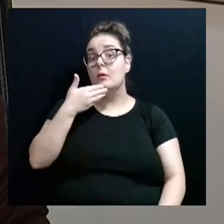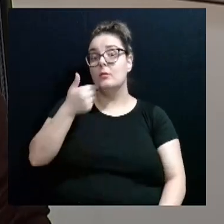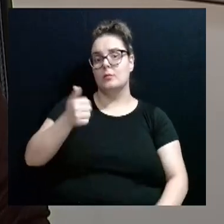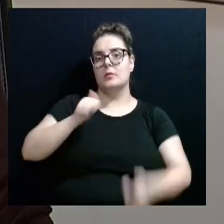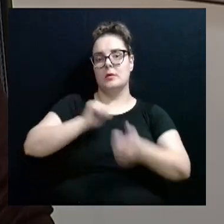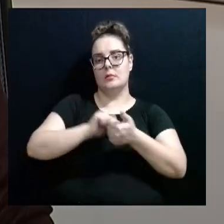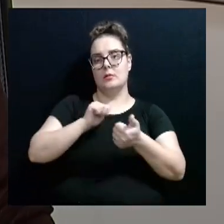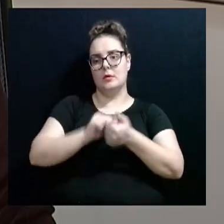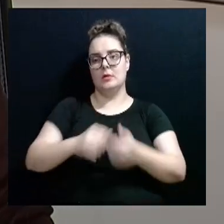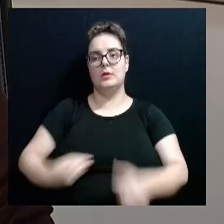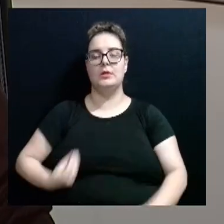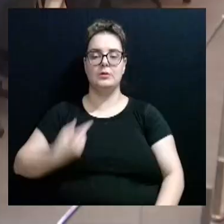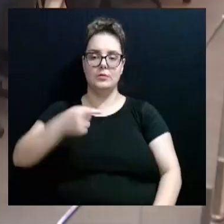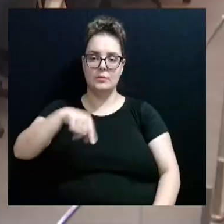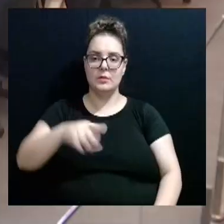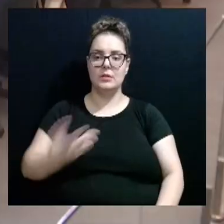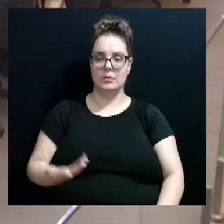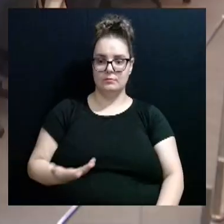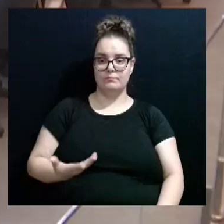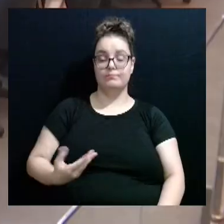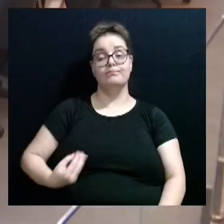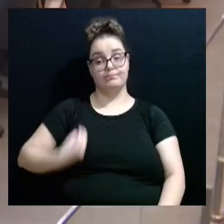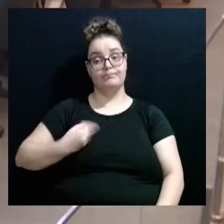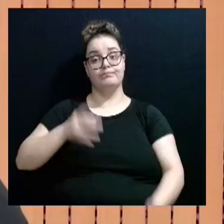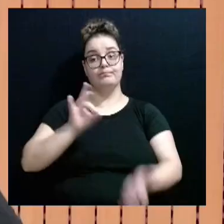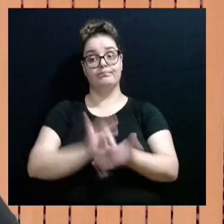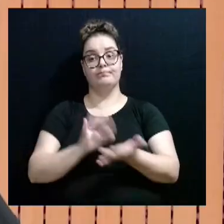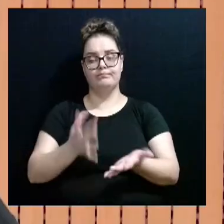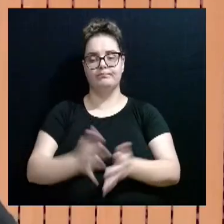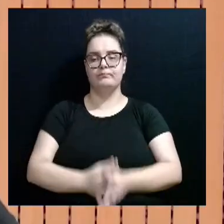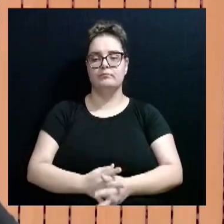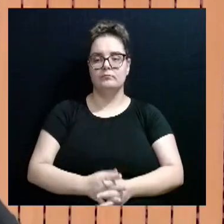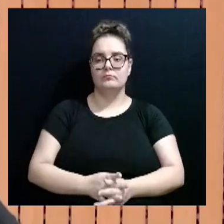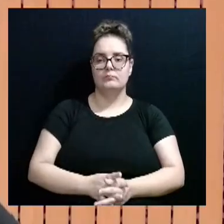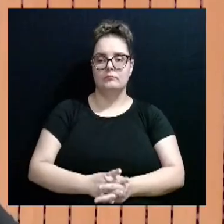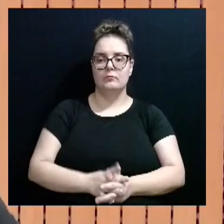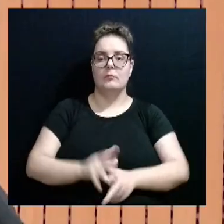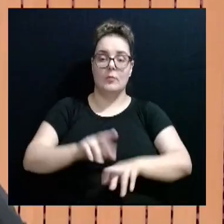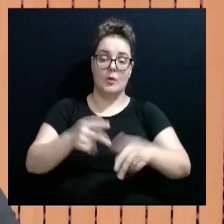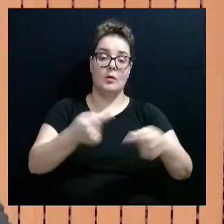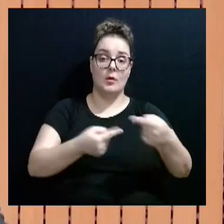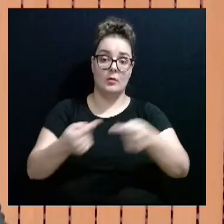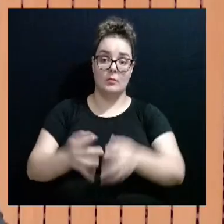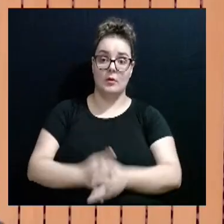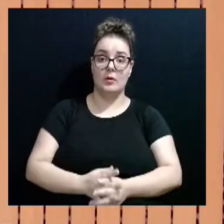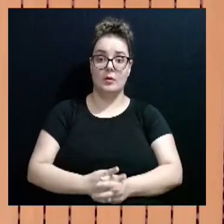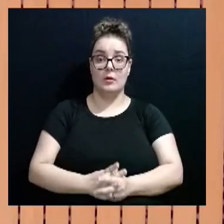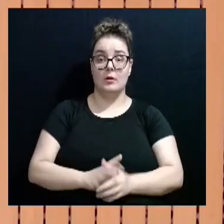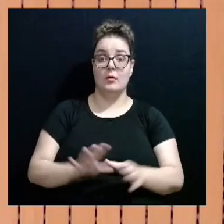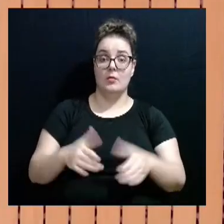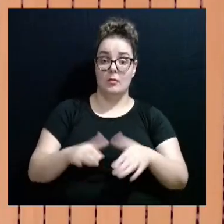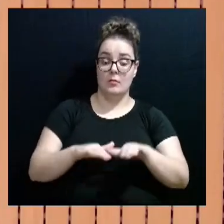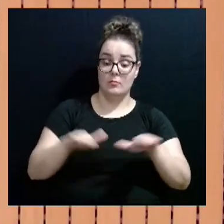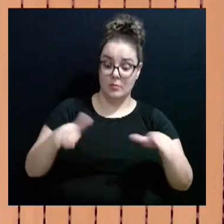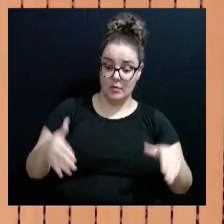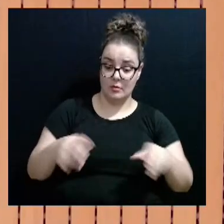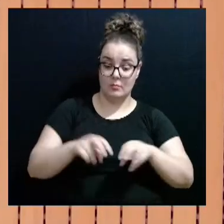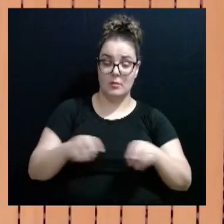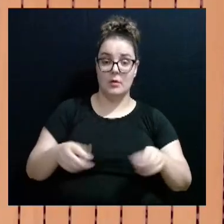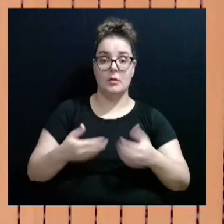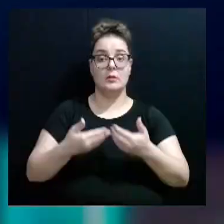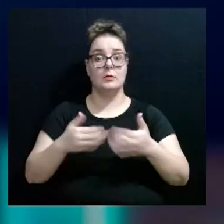e a vida mesmo delas, né? Entre os debates, a comissão compôs a mesa da abertura do 2º